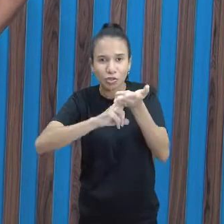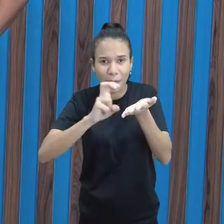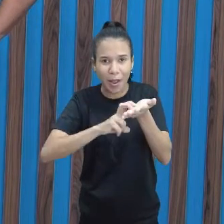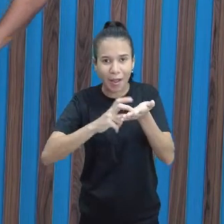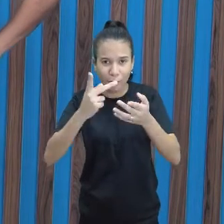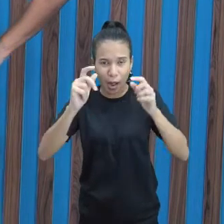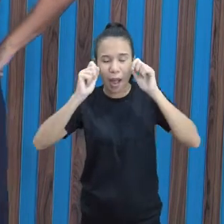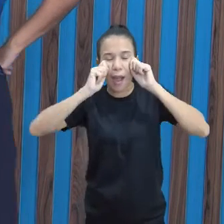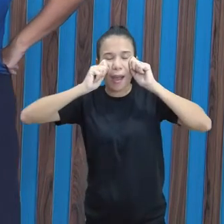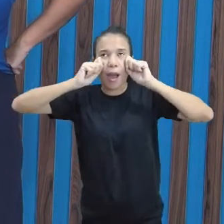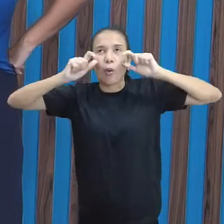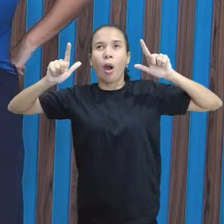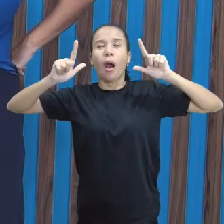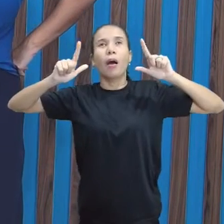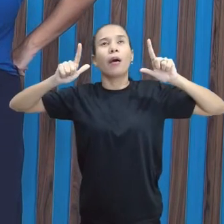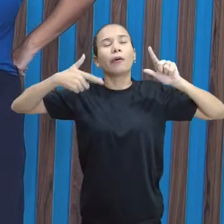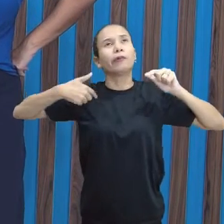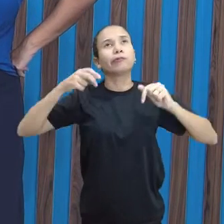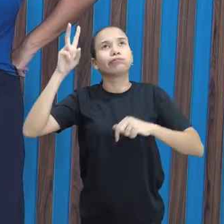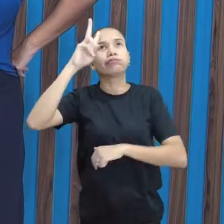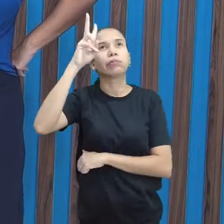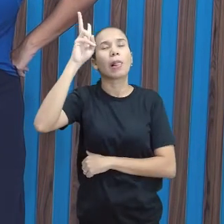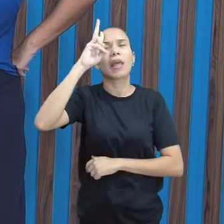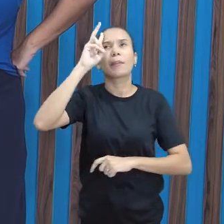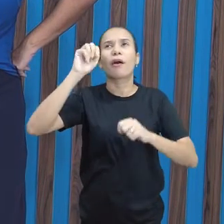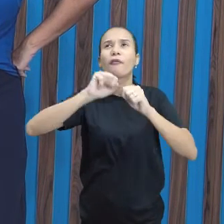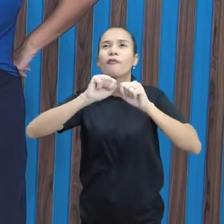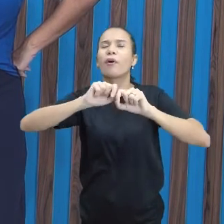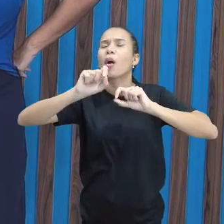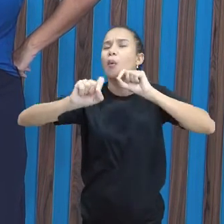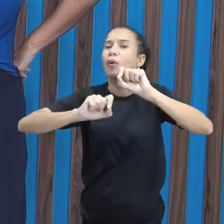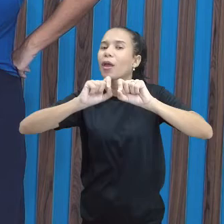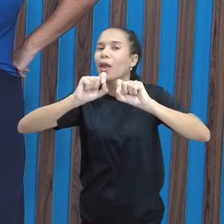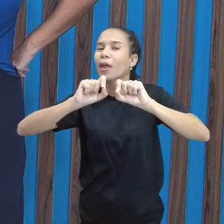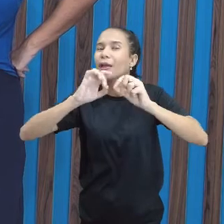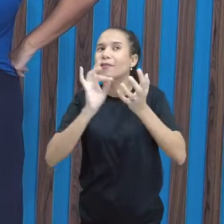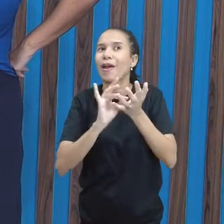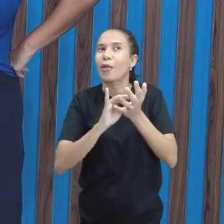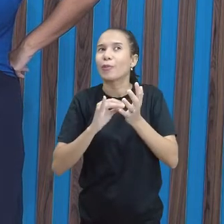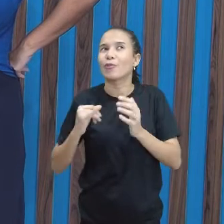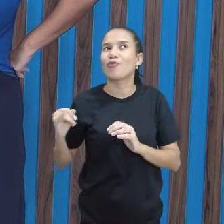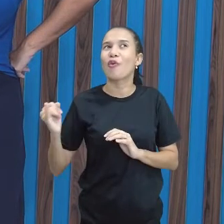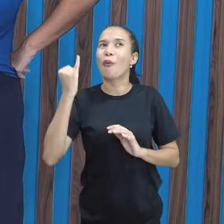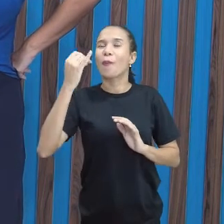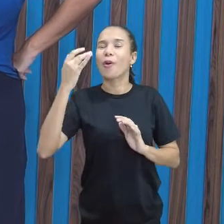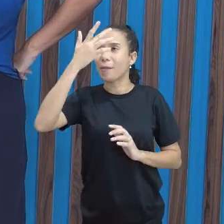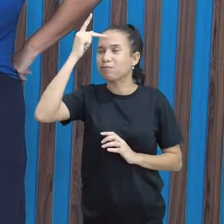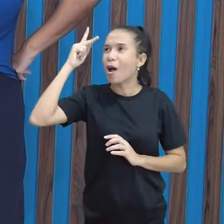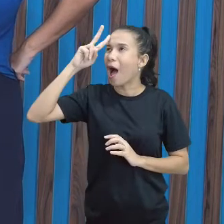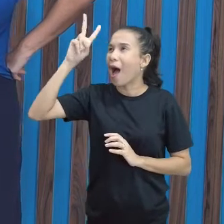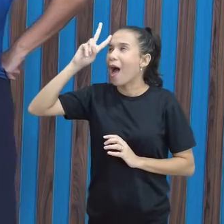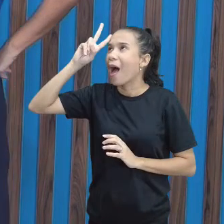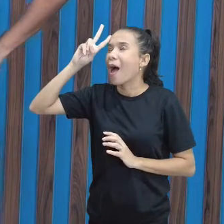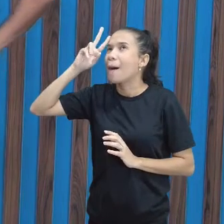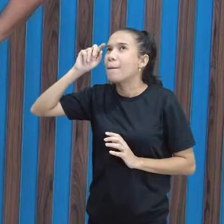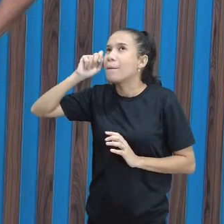vocês acordaram, levantaram, vocês lembram? Me contem aí depois no YouTube, tá?